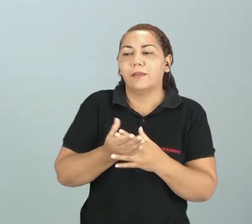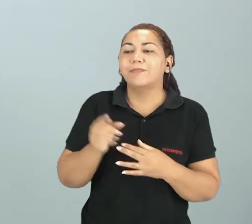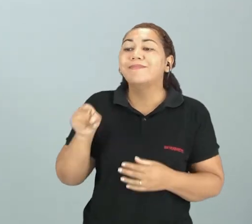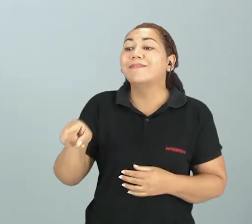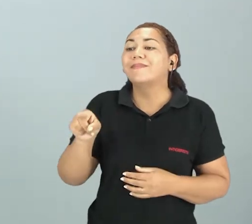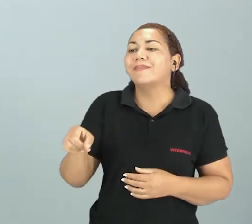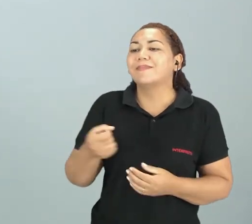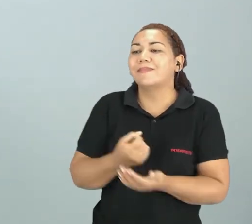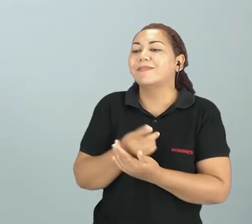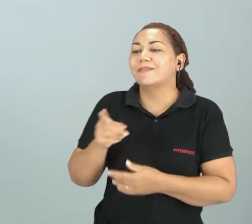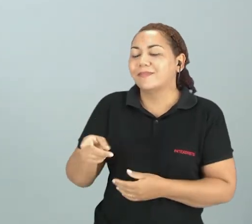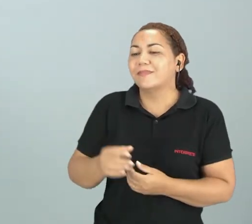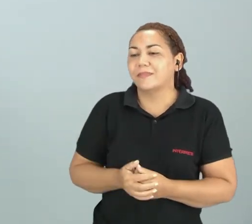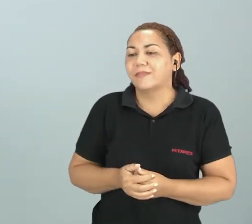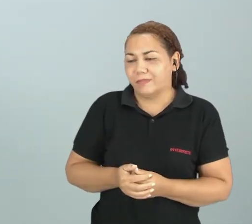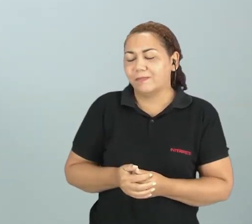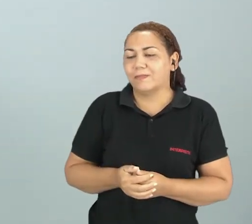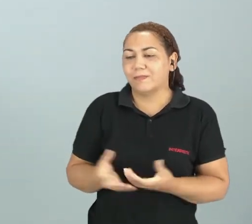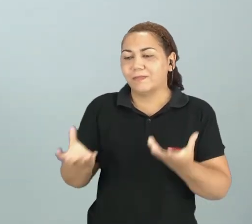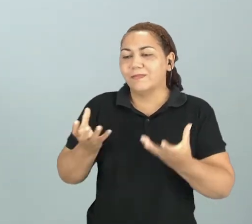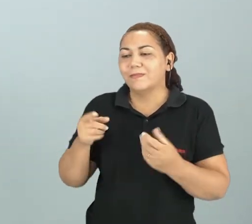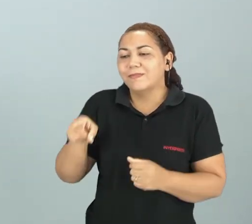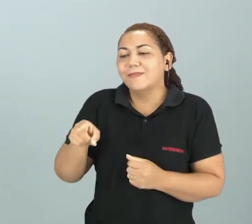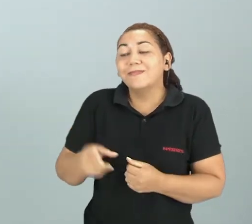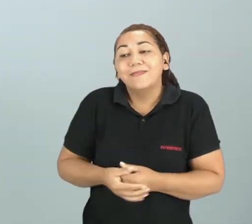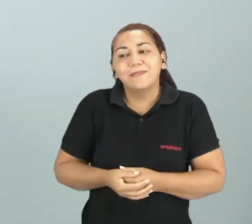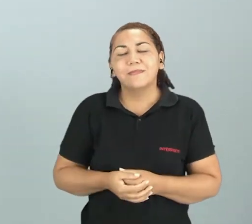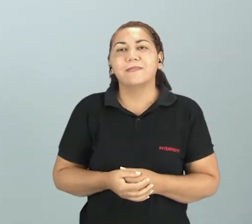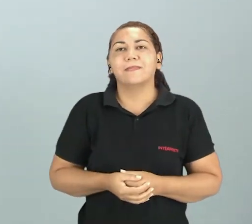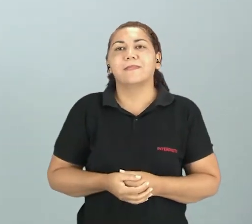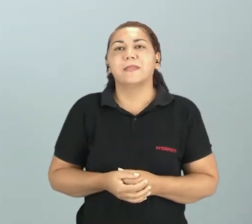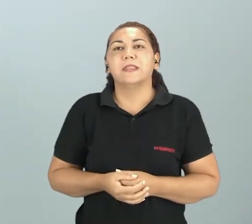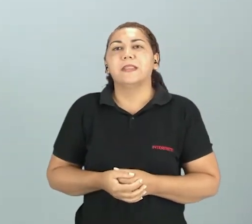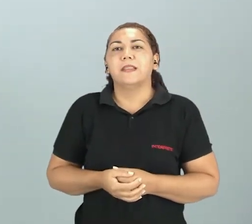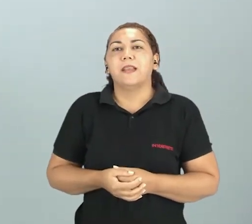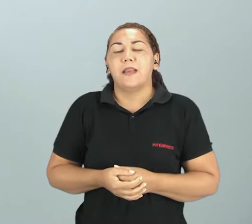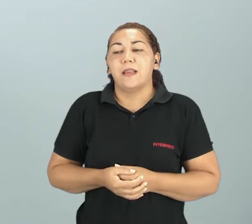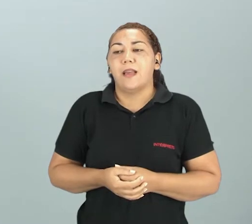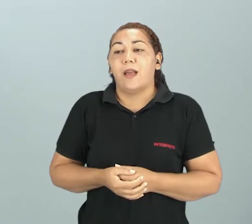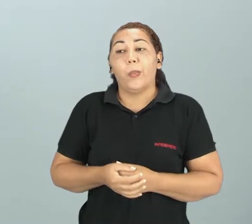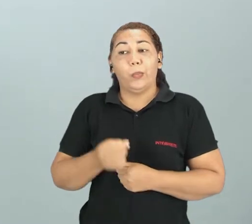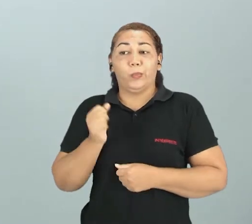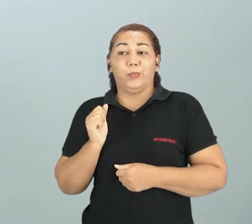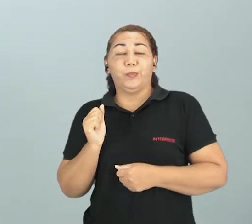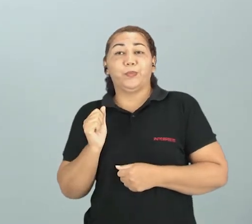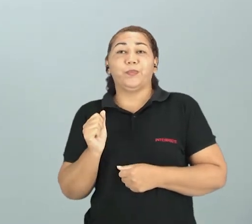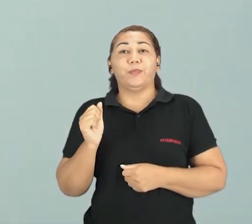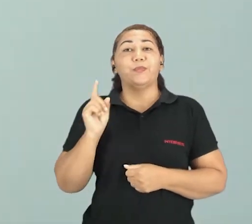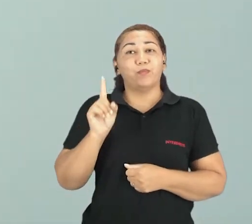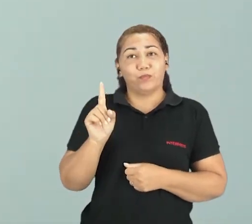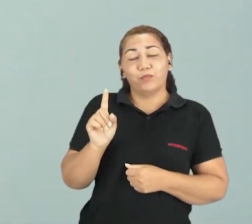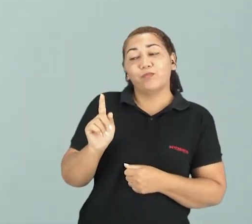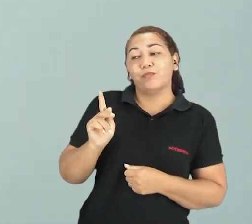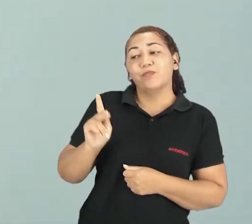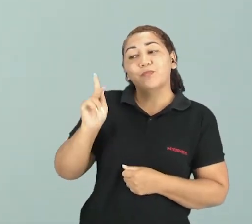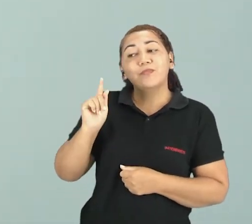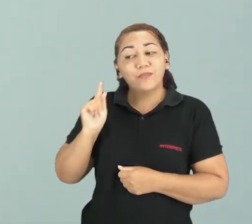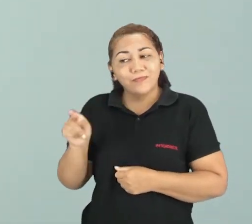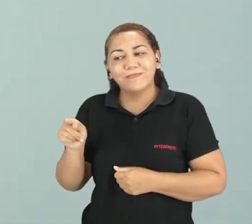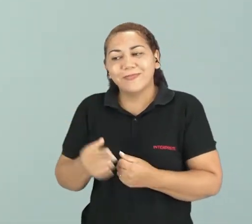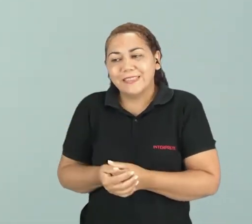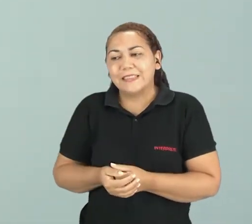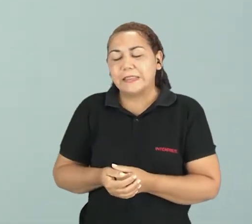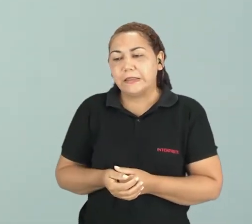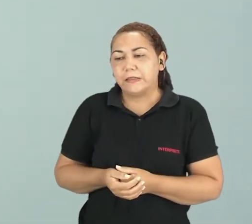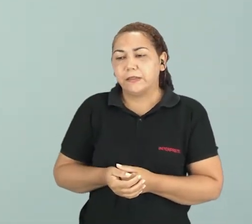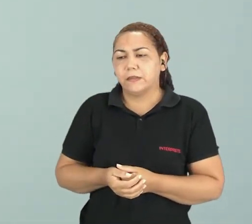disse, me dá aí a macaxeira. Aliás, eu não apontava, eu só disse para o rapaz que estava vendendo. Eu disse, eu quero 1 quilo de macaxeira. E ele olhava entre os